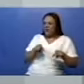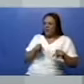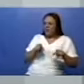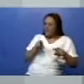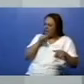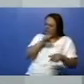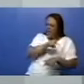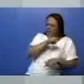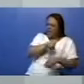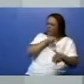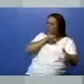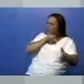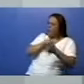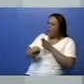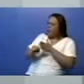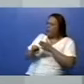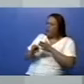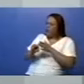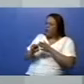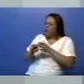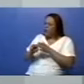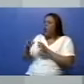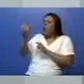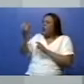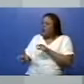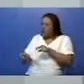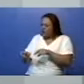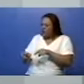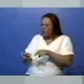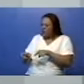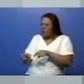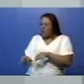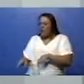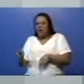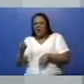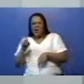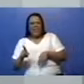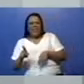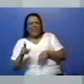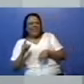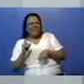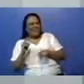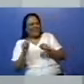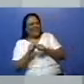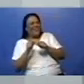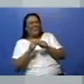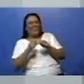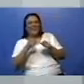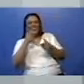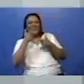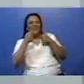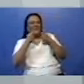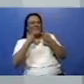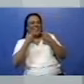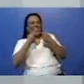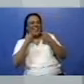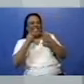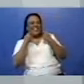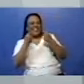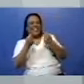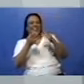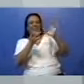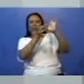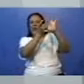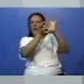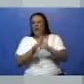estava perguntando sobre o sujeito da frase, qual era o sujeito, e ele faz uma piada do contexto, certo? Aqui,